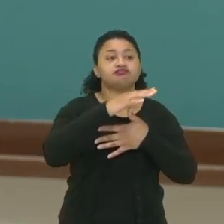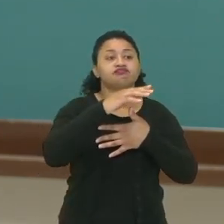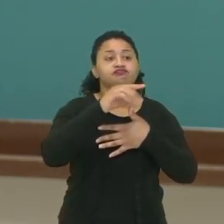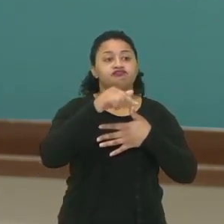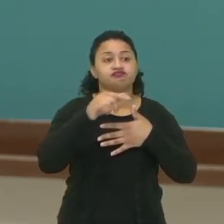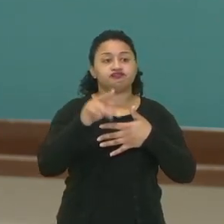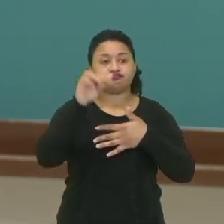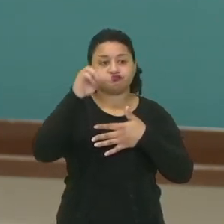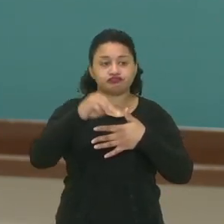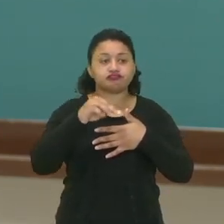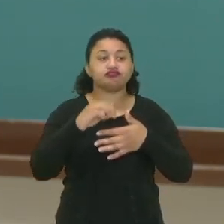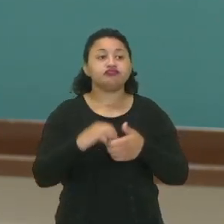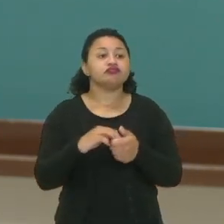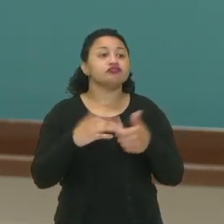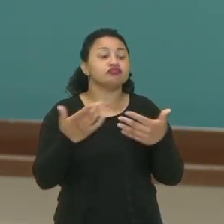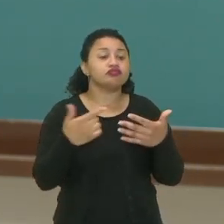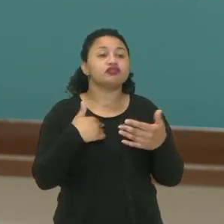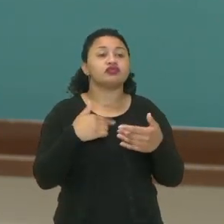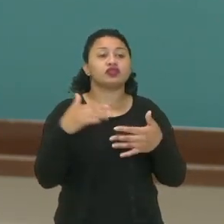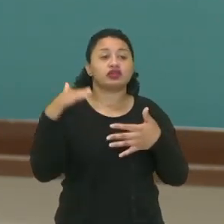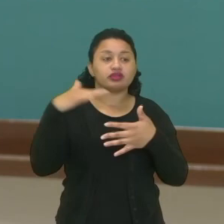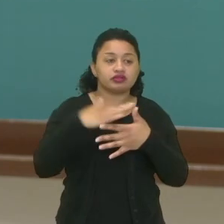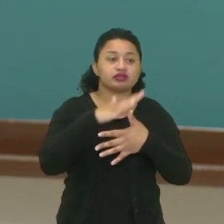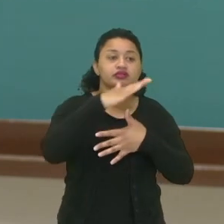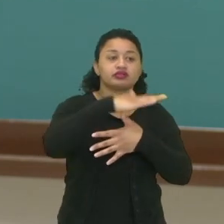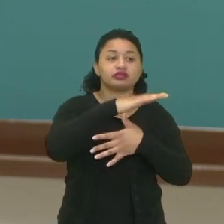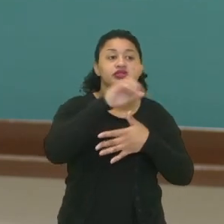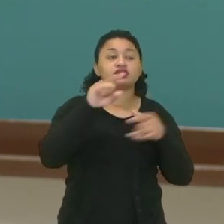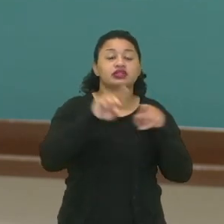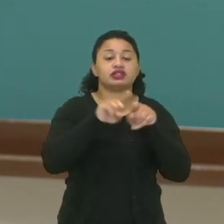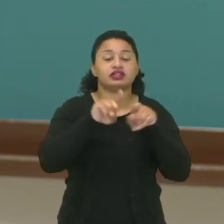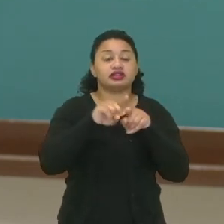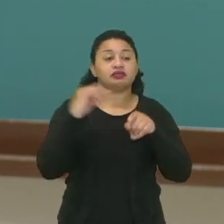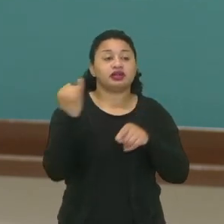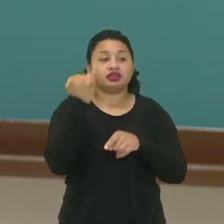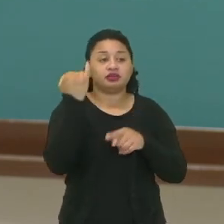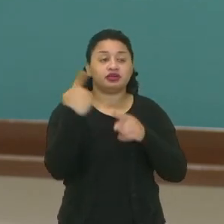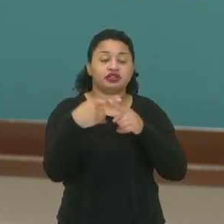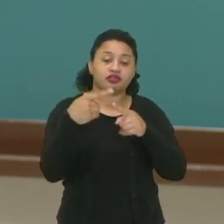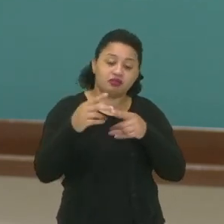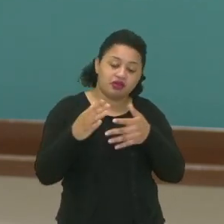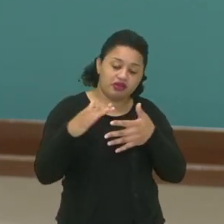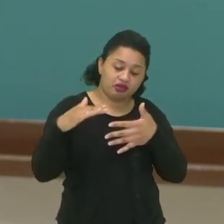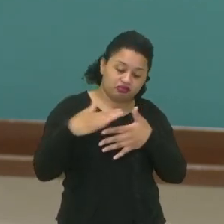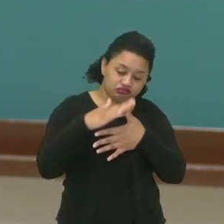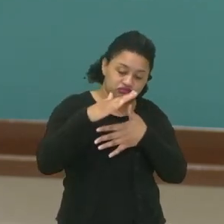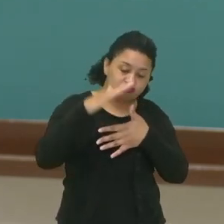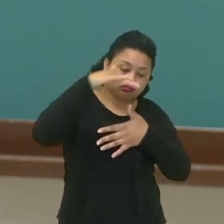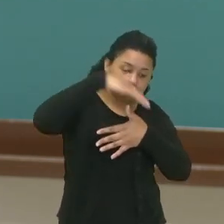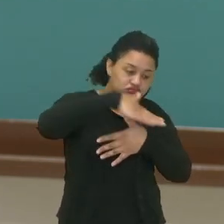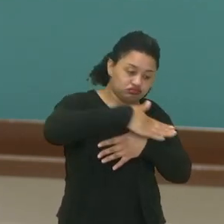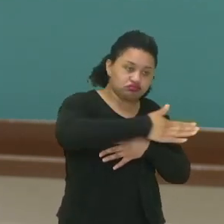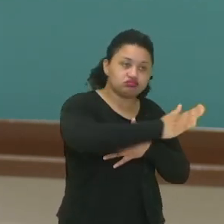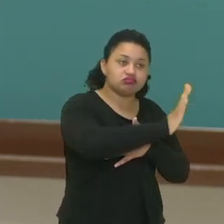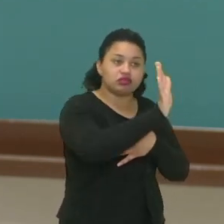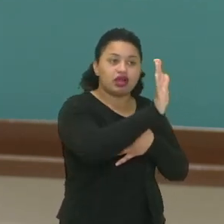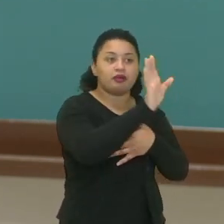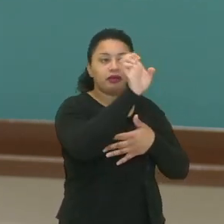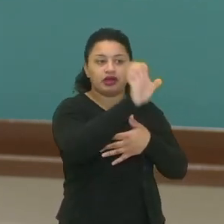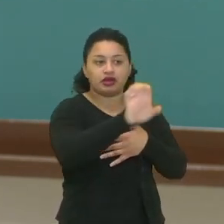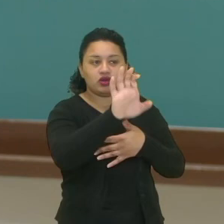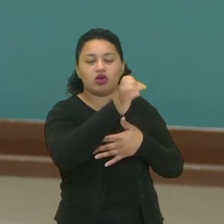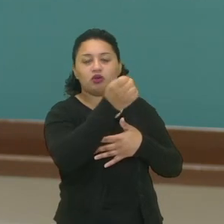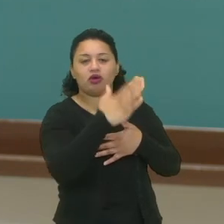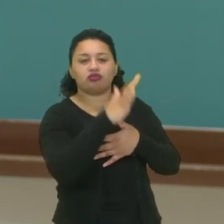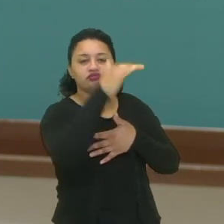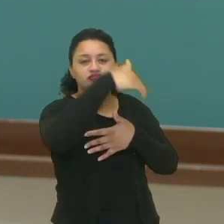ok? Então, o Estreito de Gibraltar também é importante, porque ele é a continuação, então, dessa rota. Então, ele encurta a distância, por exemplo,